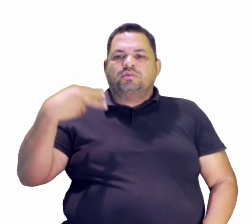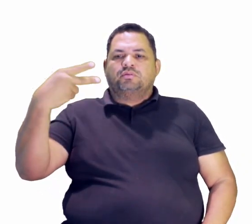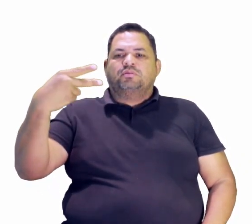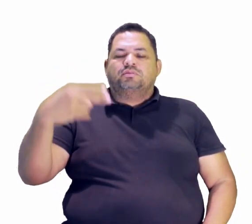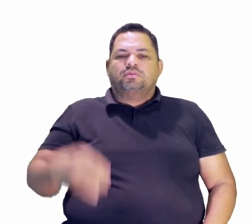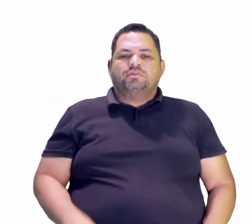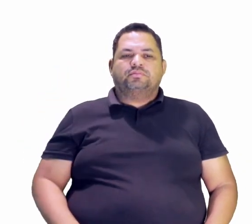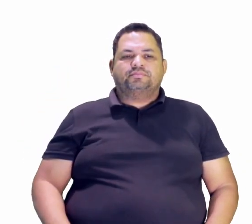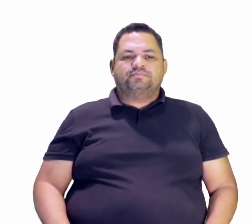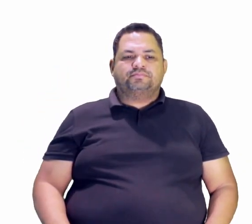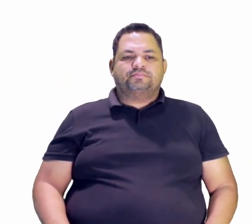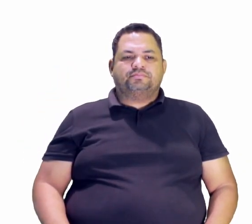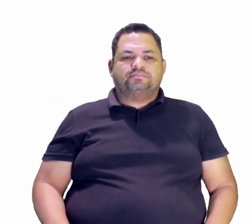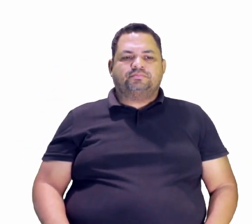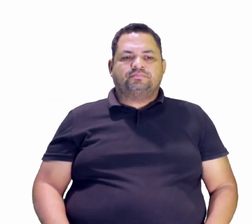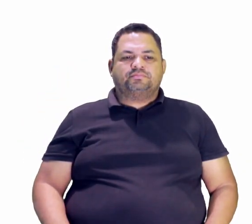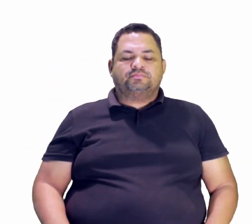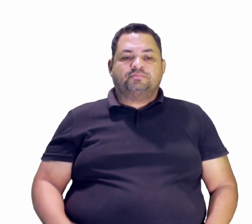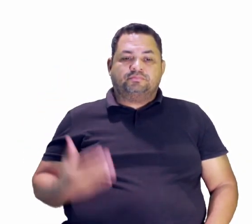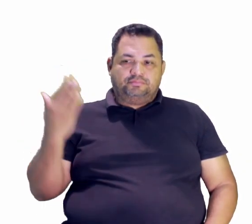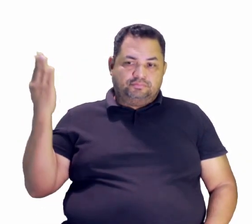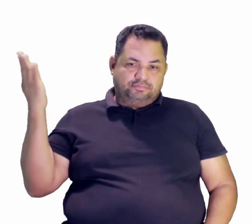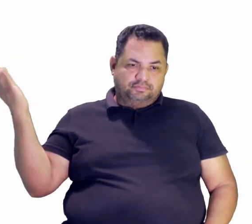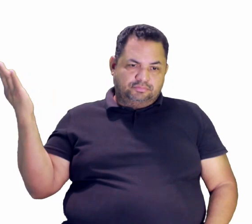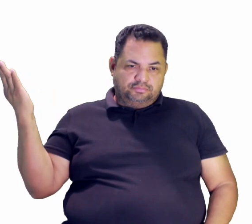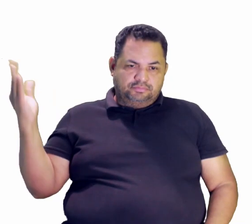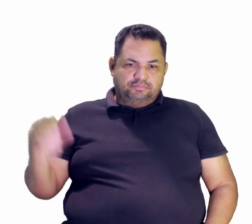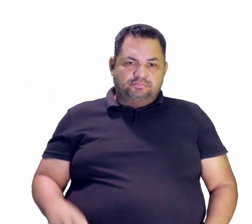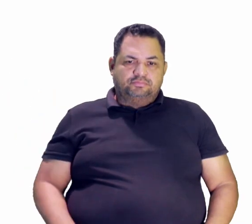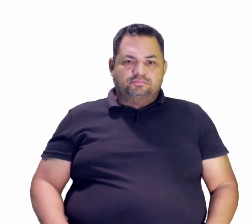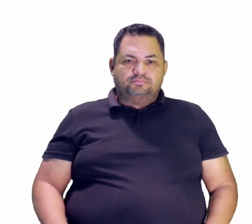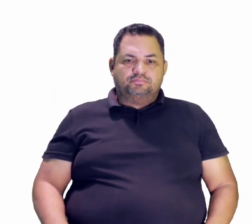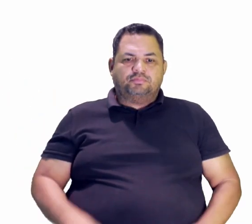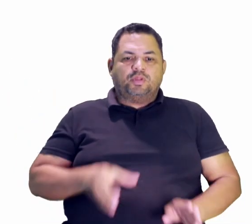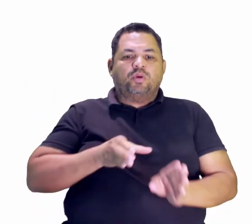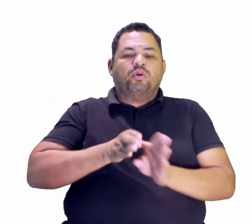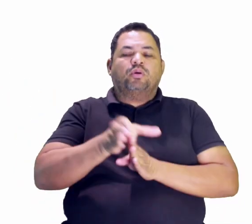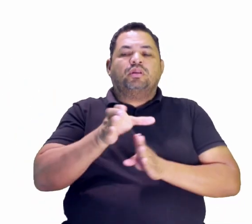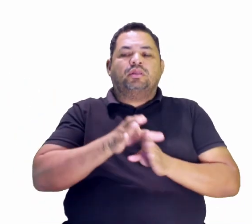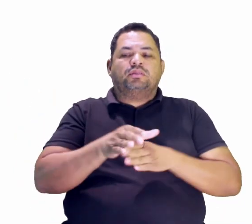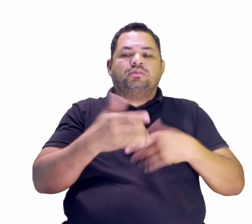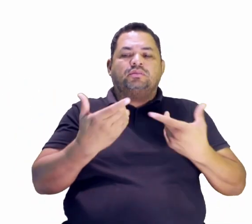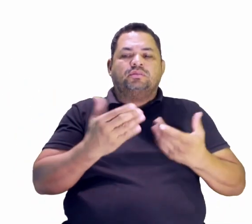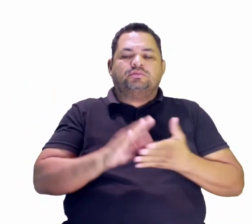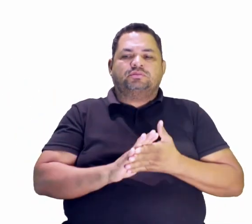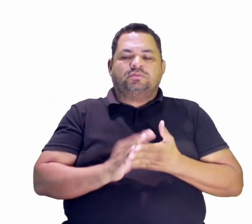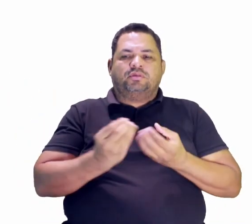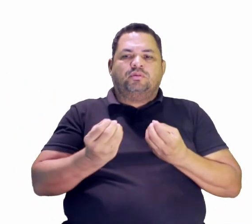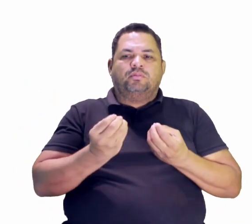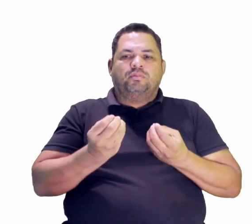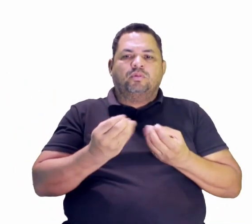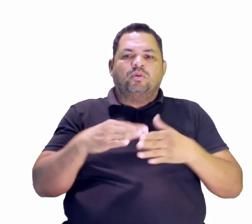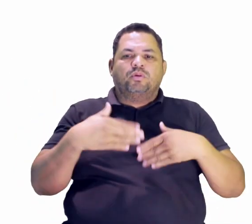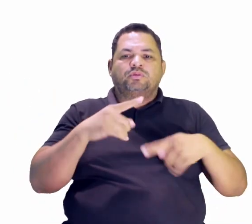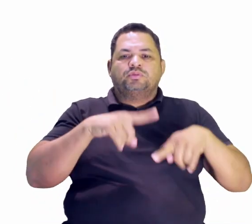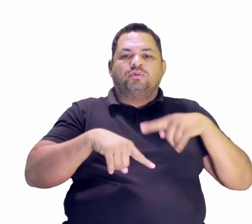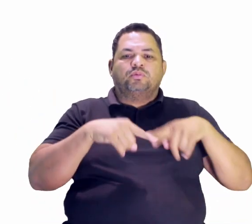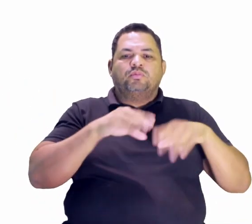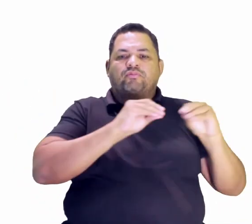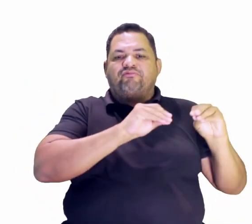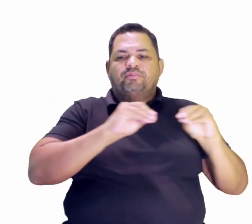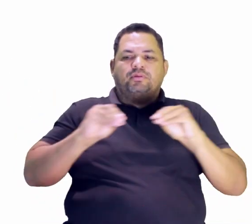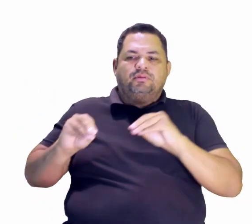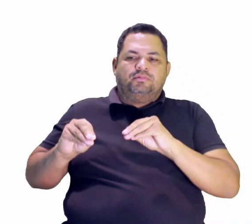por diante. E a direção e sentido que determina a orientação da grandeza, como eu falei, dei exemplo para vocês